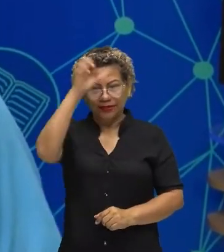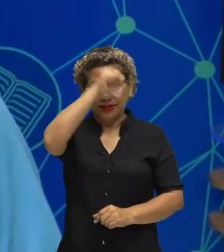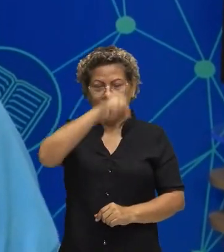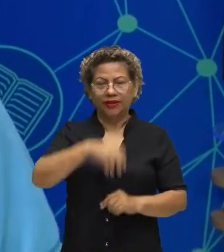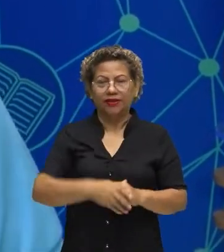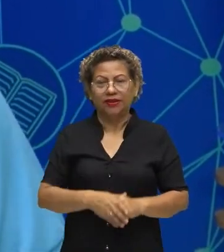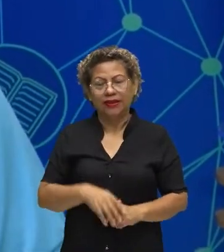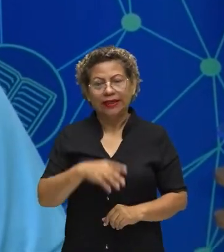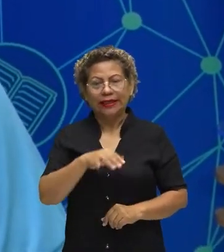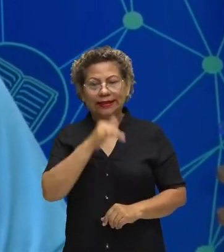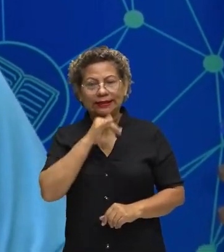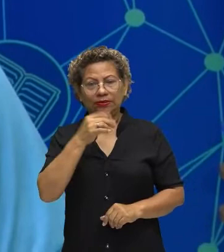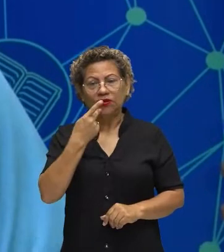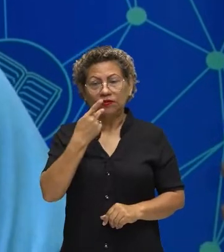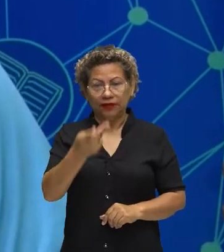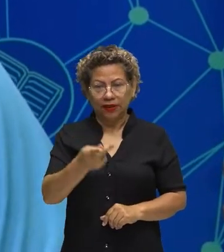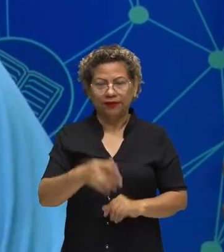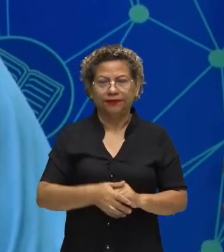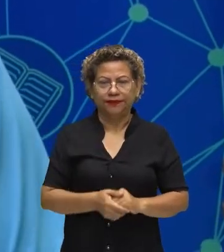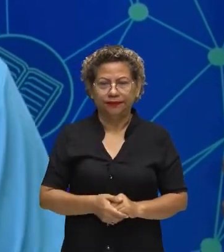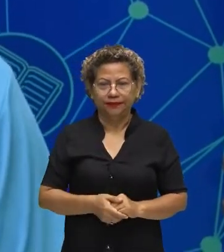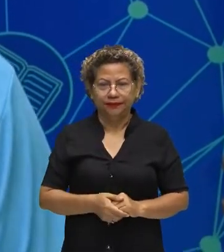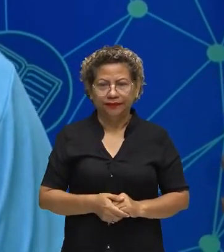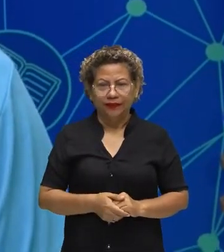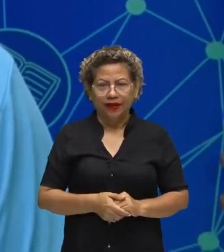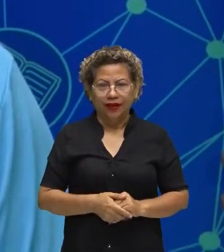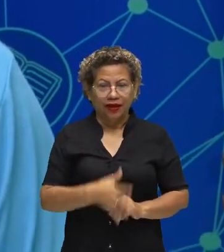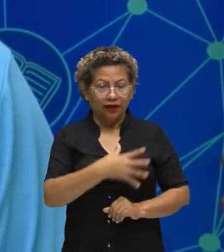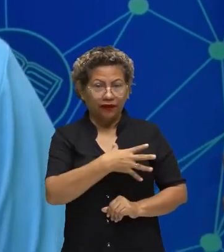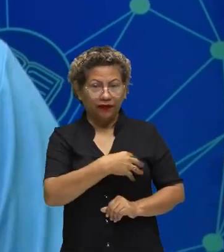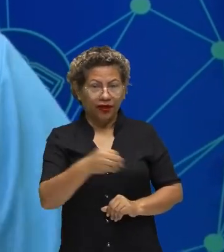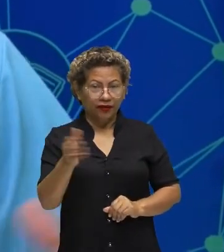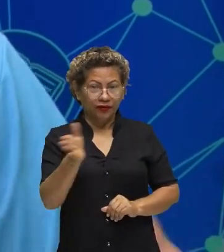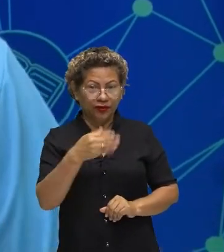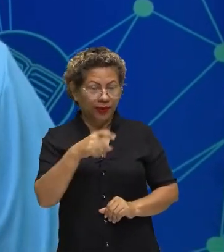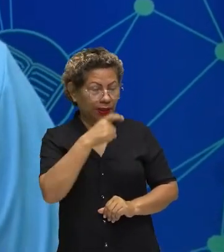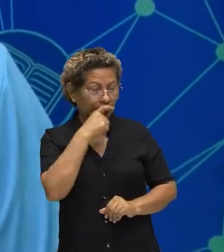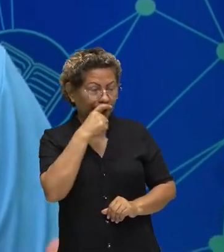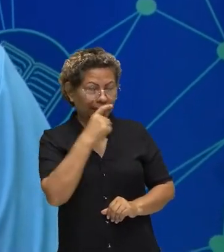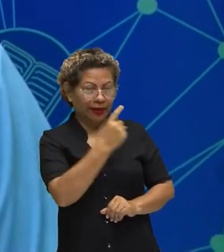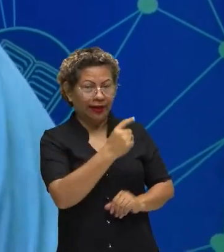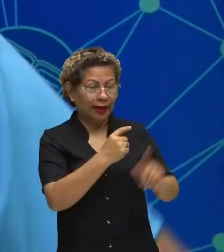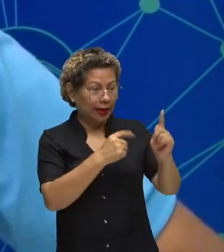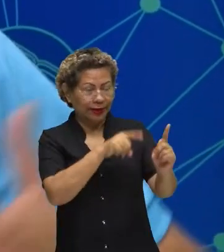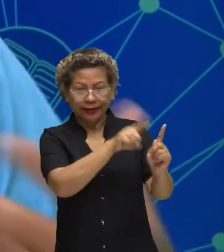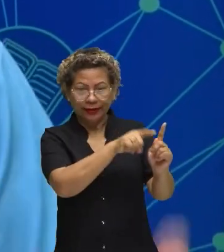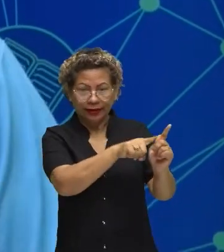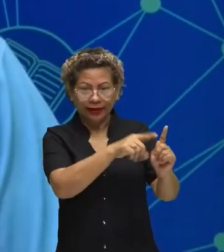exemplo, filho de peixe, peixinho é, isso não quer dizer uma verdade, né?